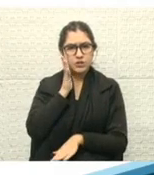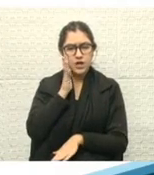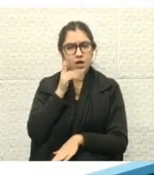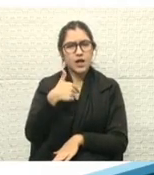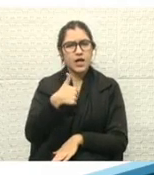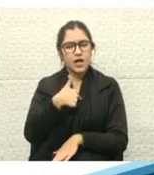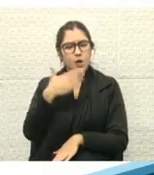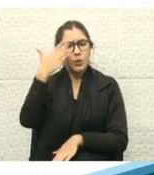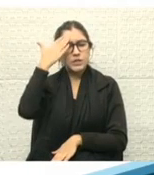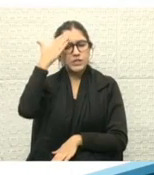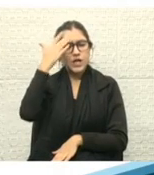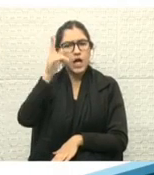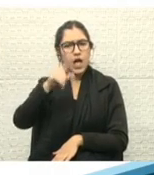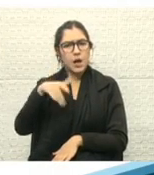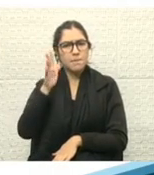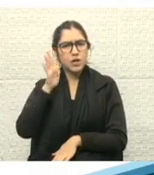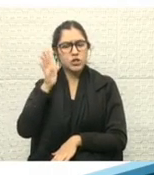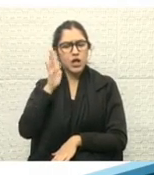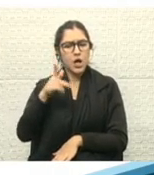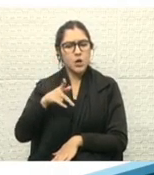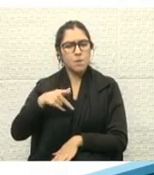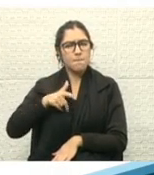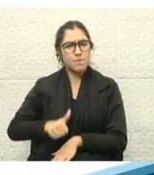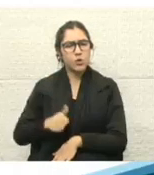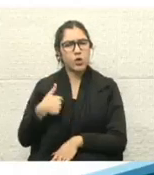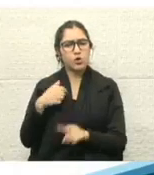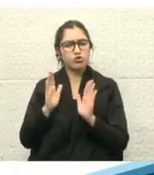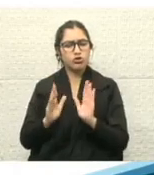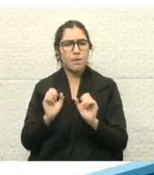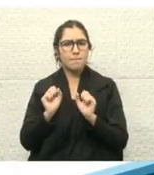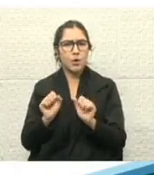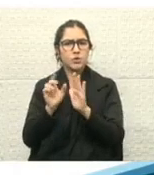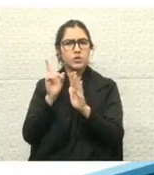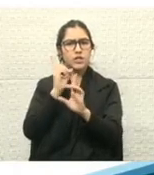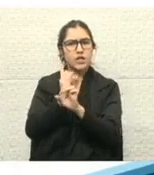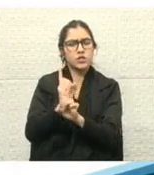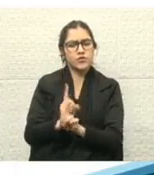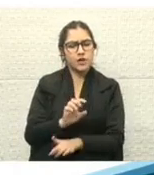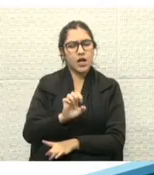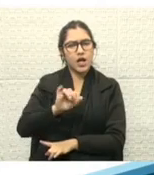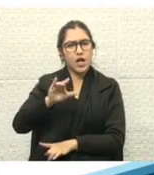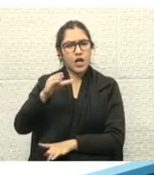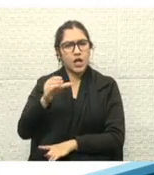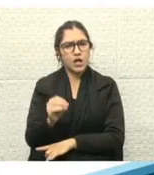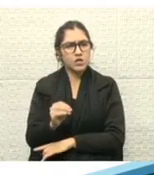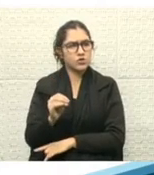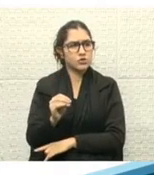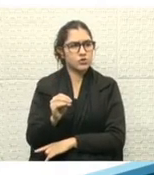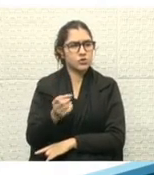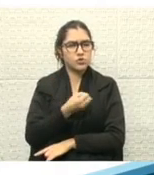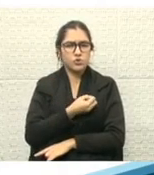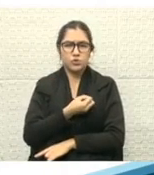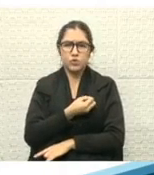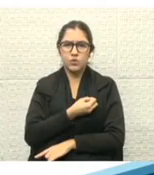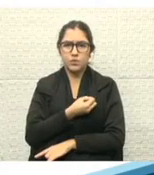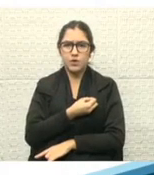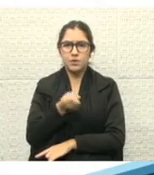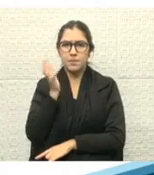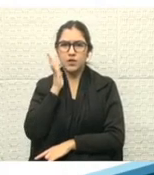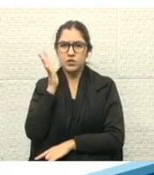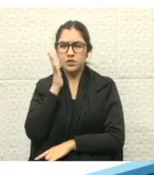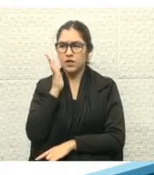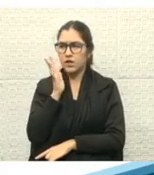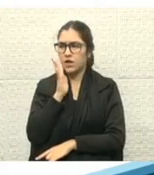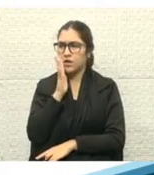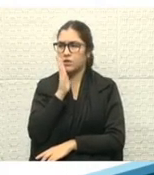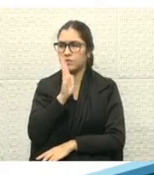eu sei que ele é imaginário puro, eu já posso identificá-lo sobre o eixo dos números, o eixo imaginário, o